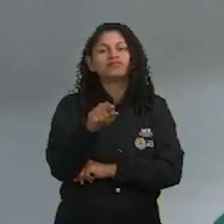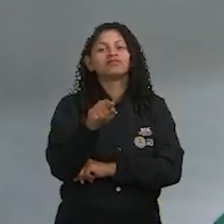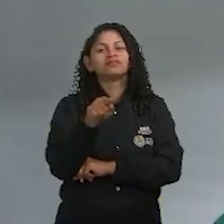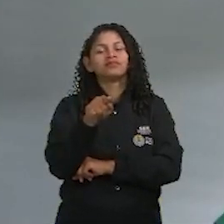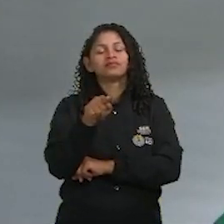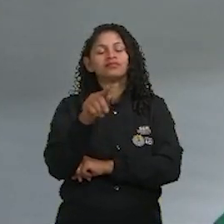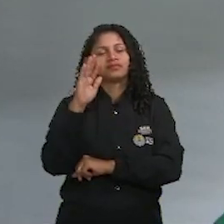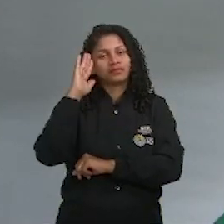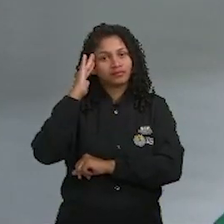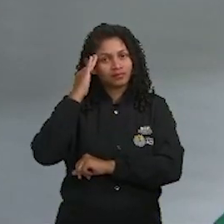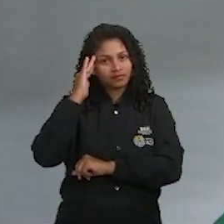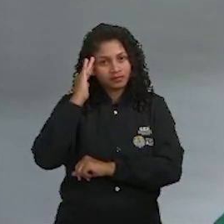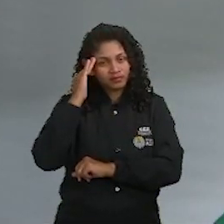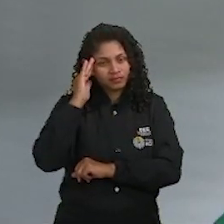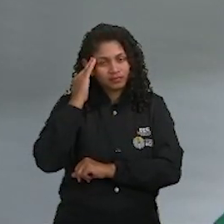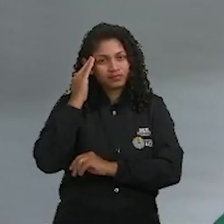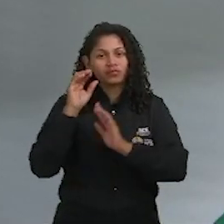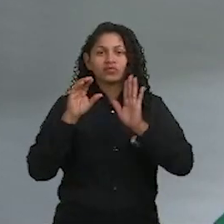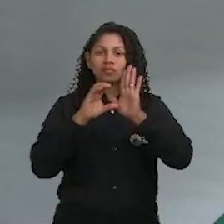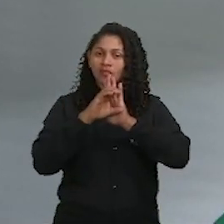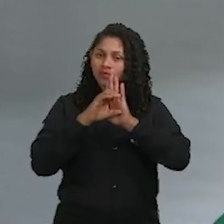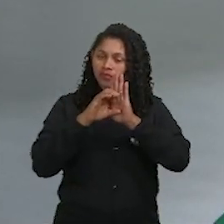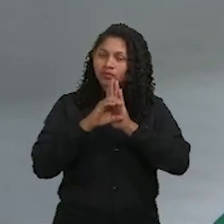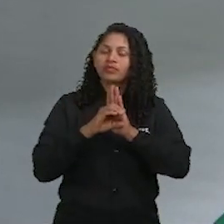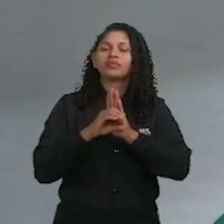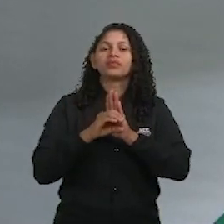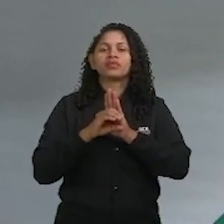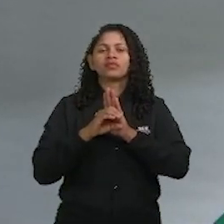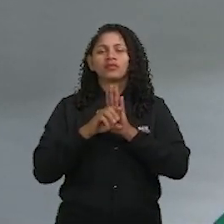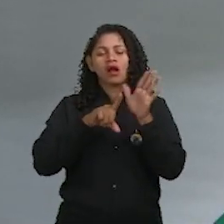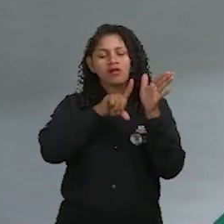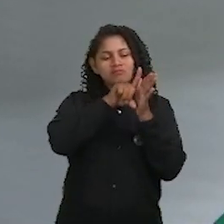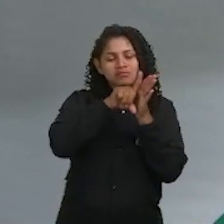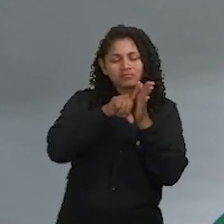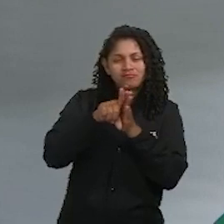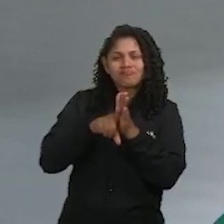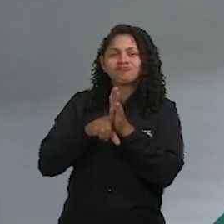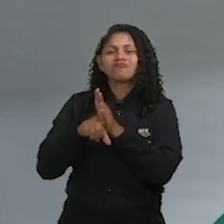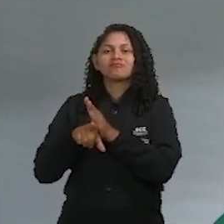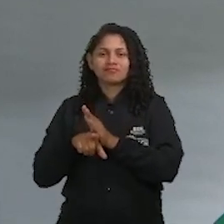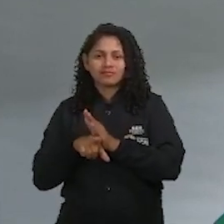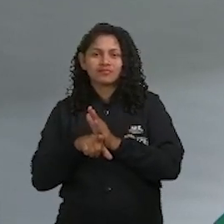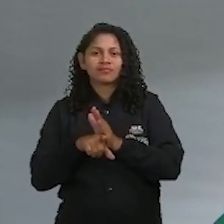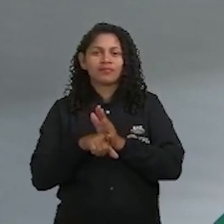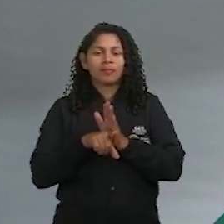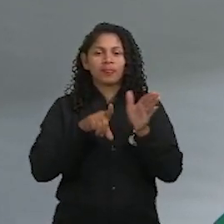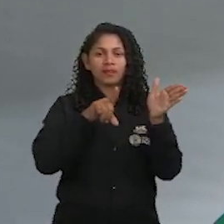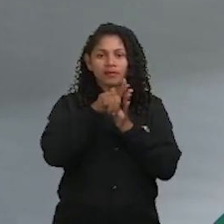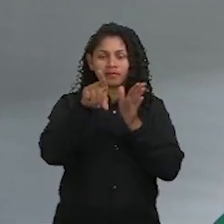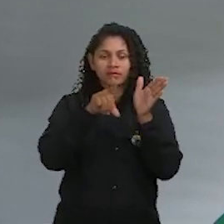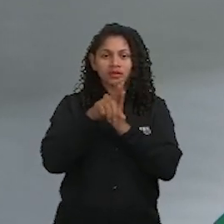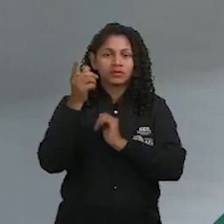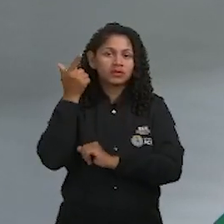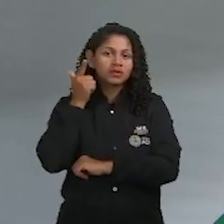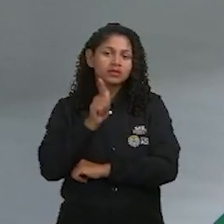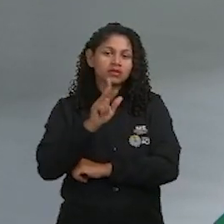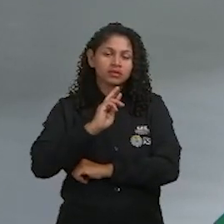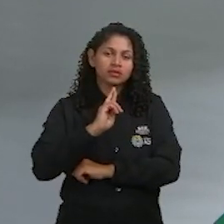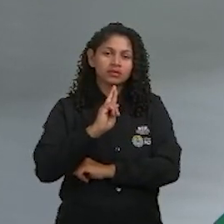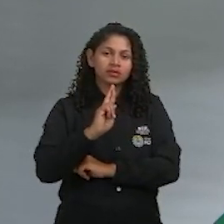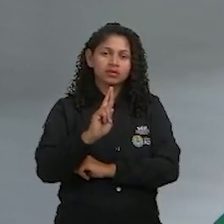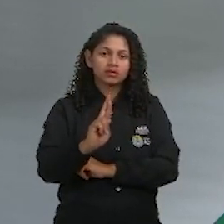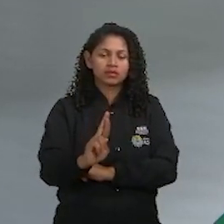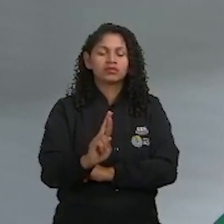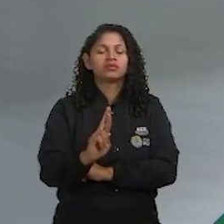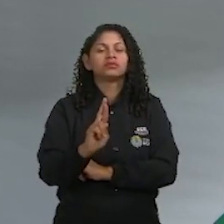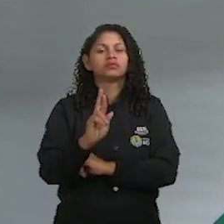compreendido o conteúdo, analisado muito bem a questão e conseguido resolver a questão